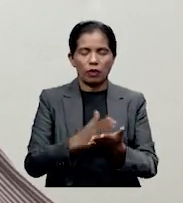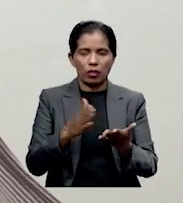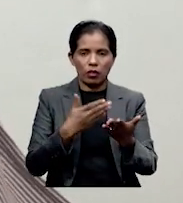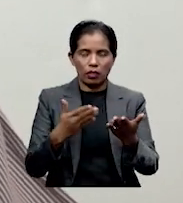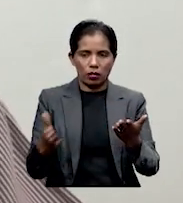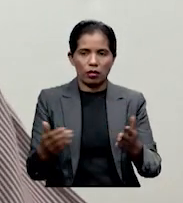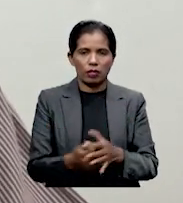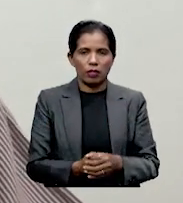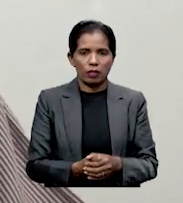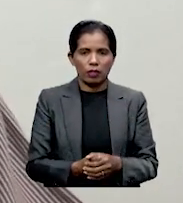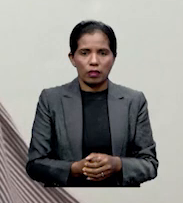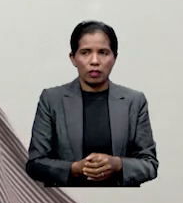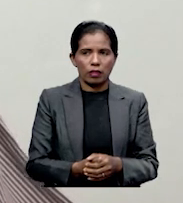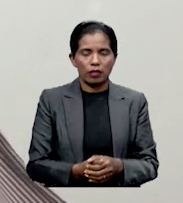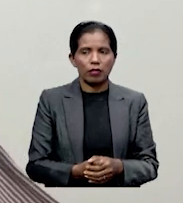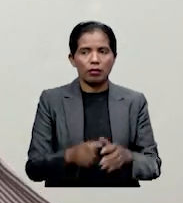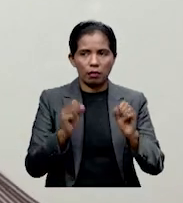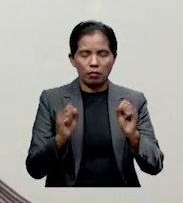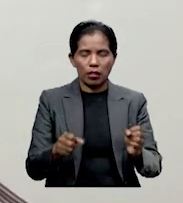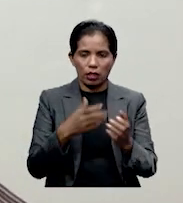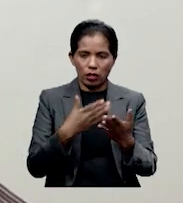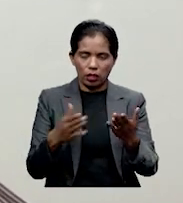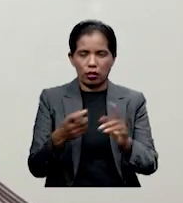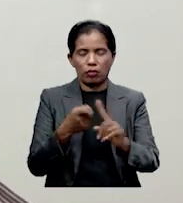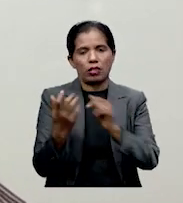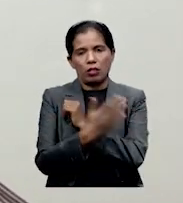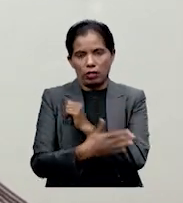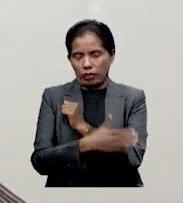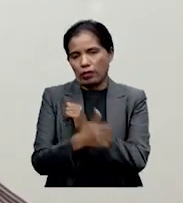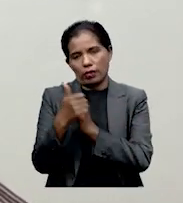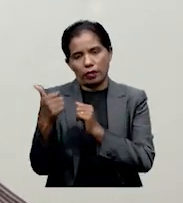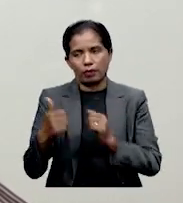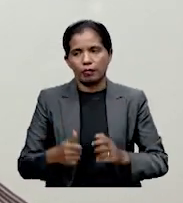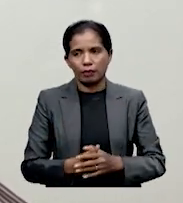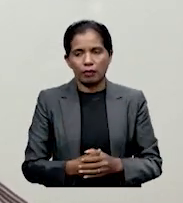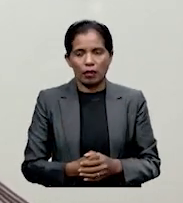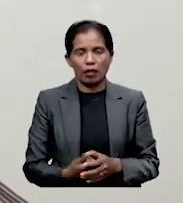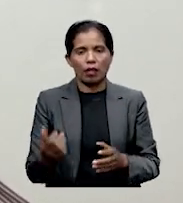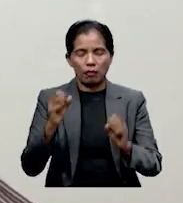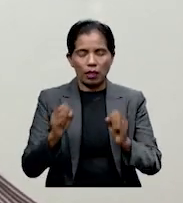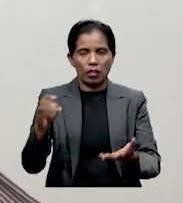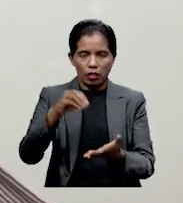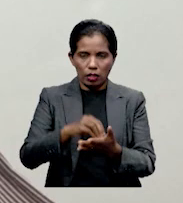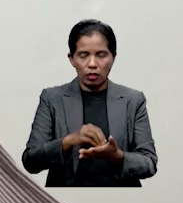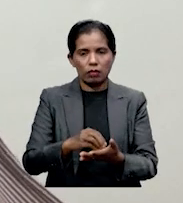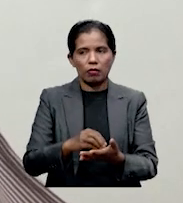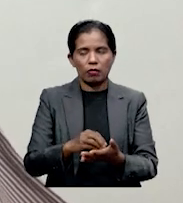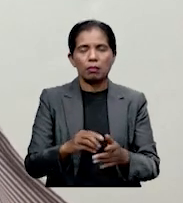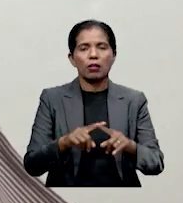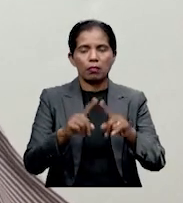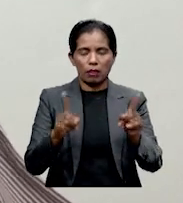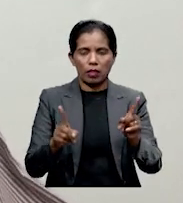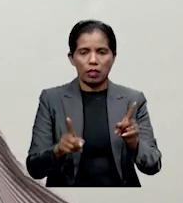atenção então sira talvez bele produto nene bele sira bele tau ya lara mesi ya contrato qual é claro